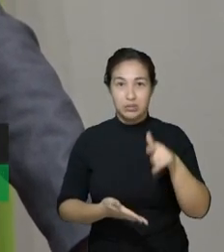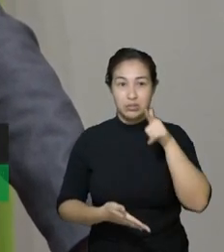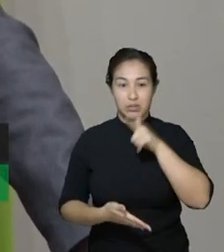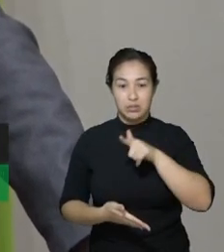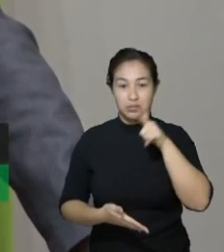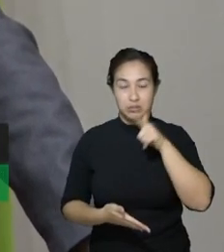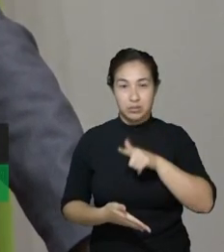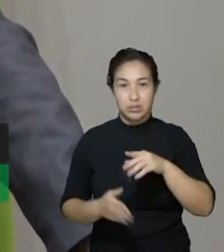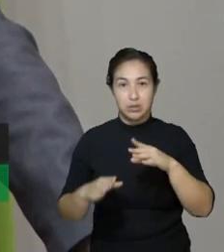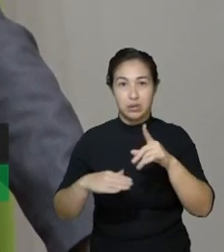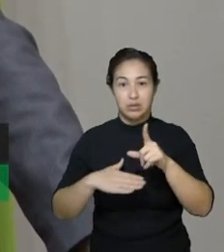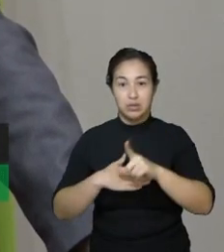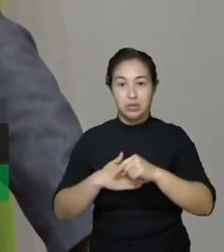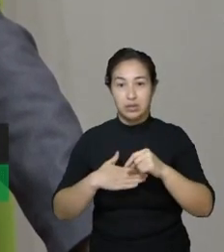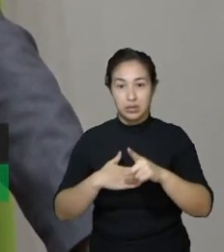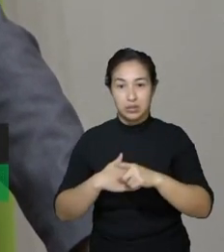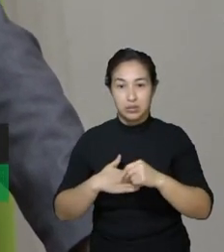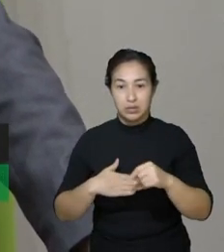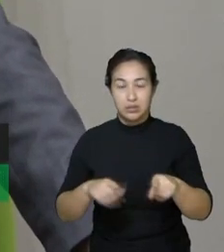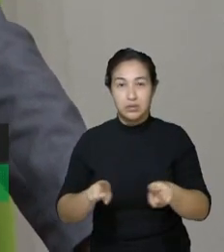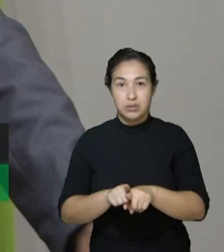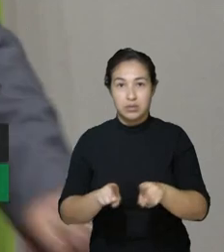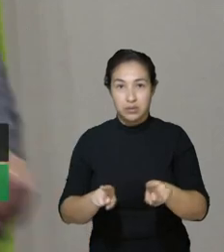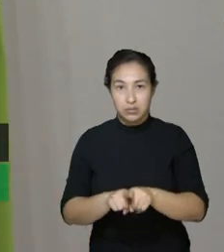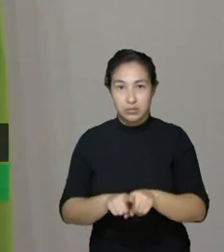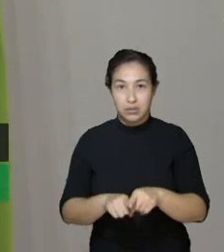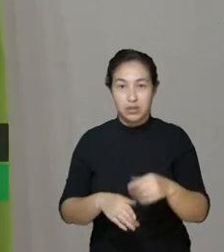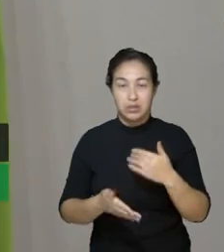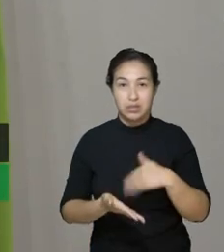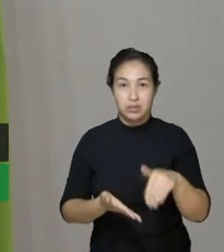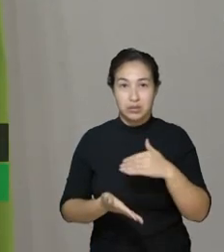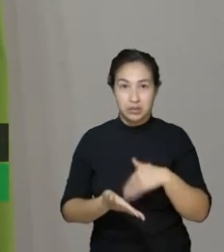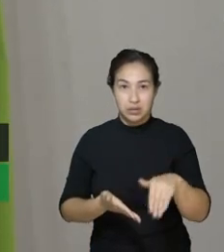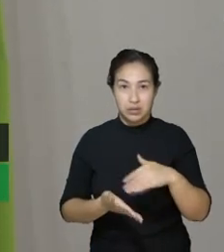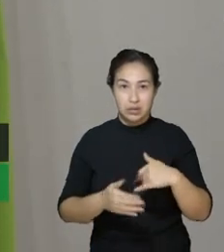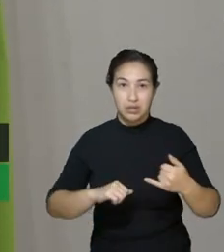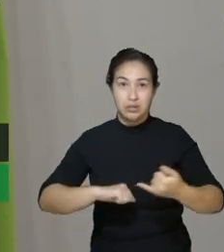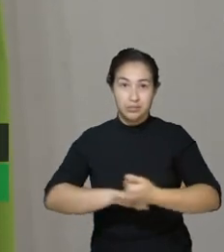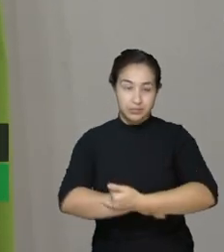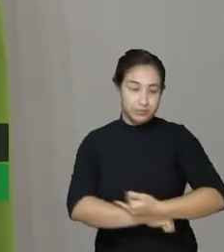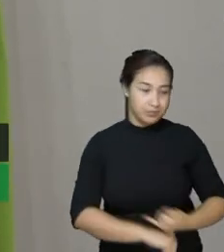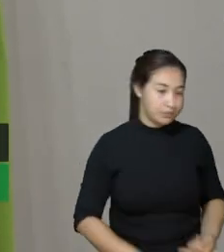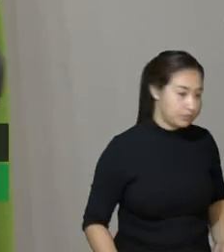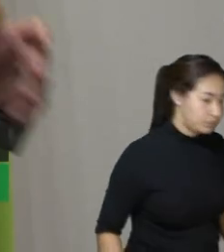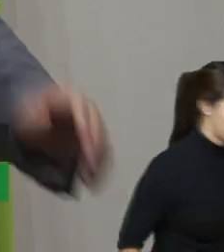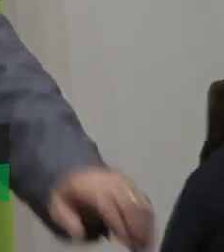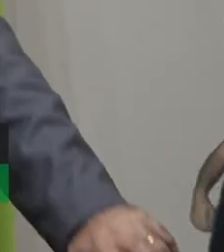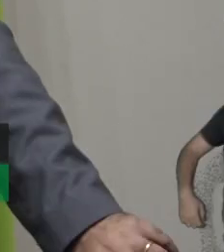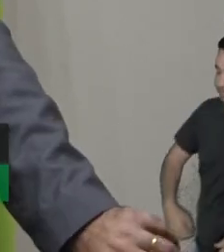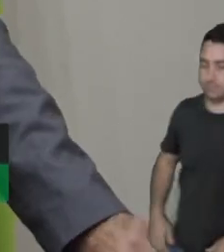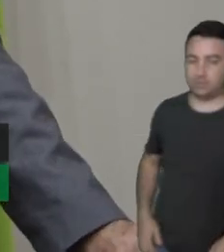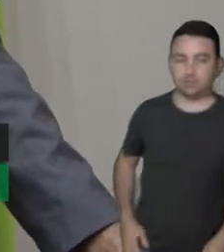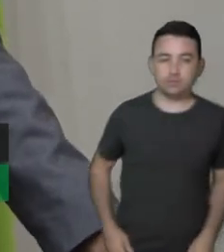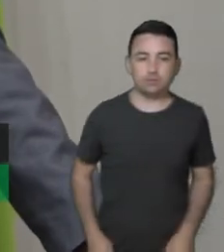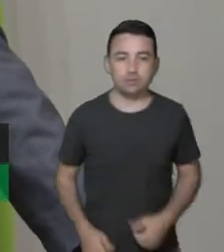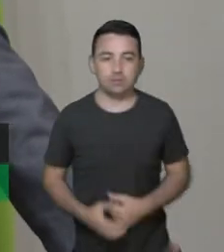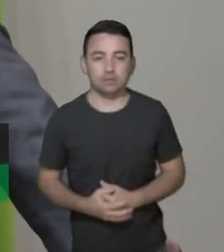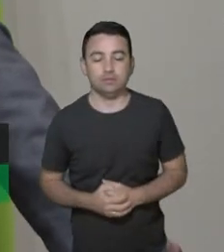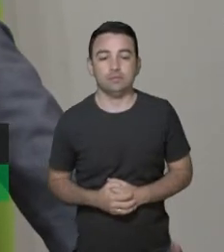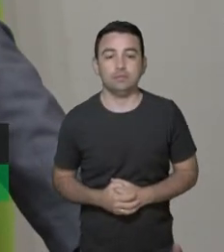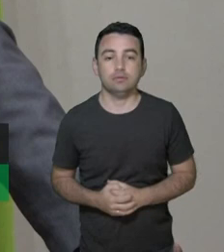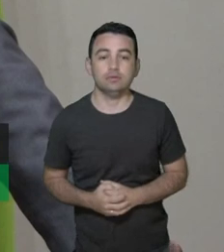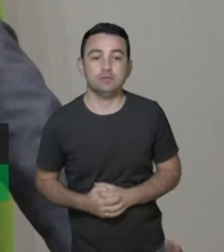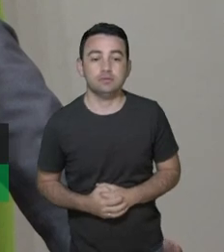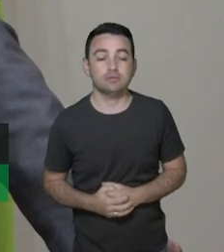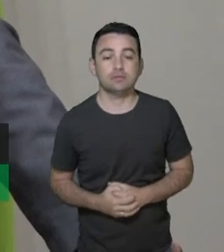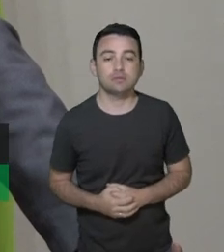da Casa Civil, fui secretário-geral, secretário de Infraestrutura. E, claro, chegando